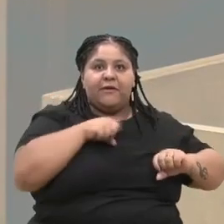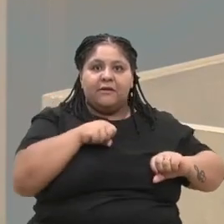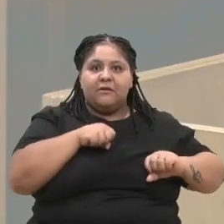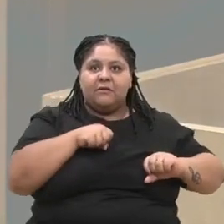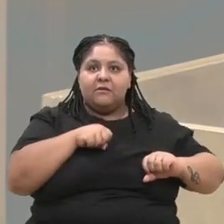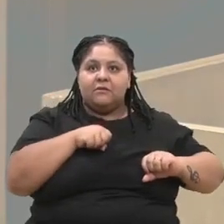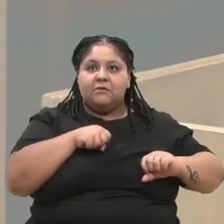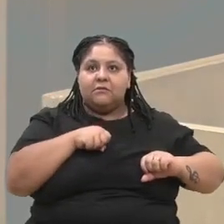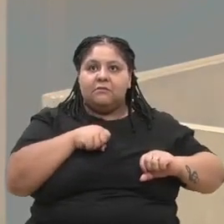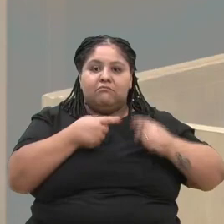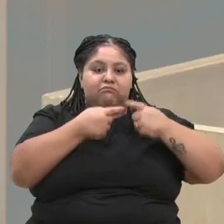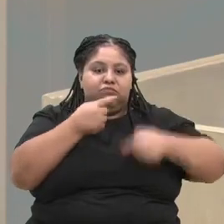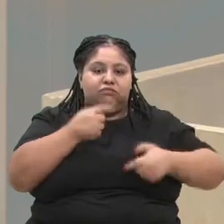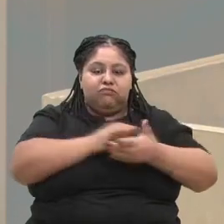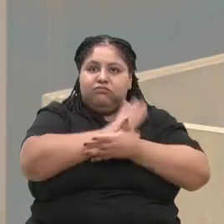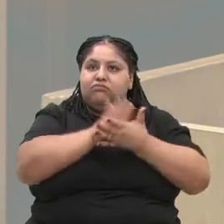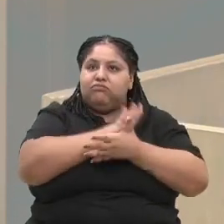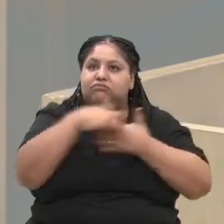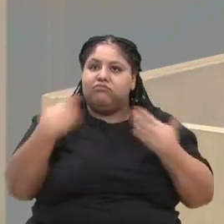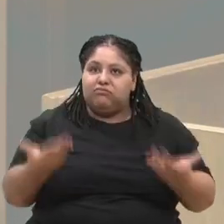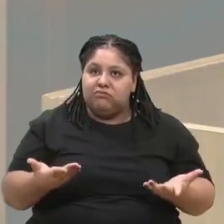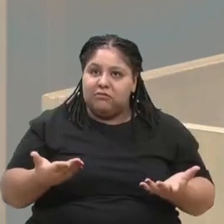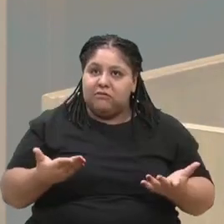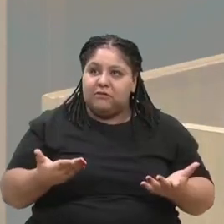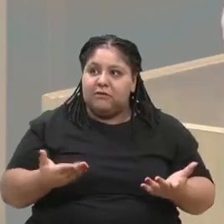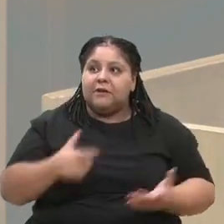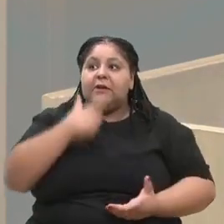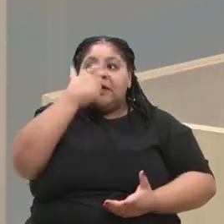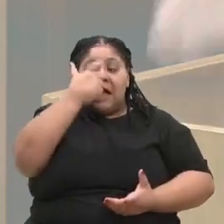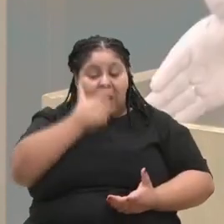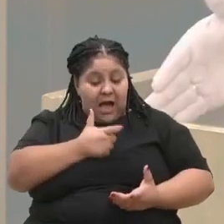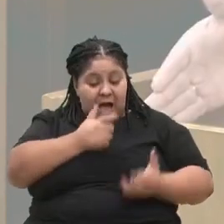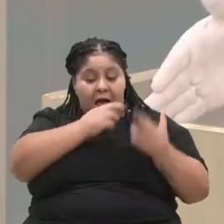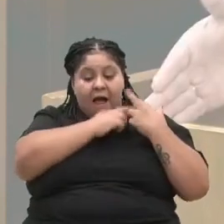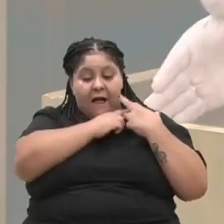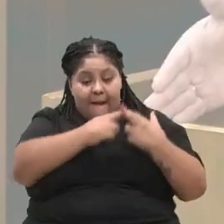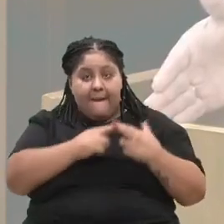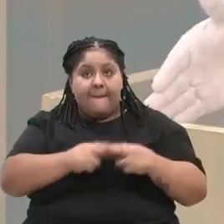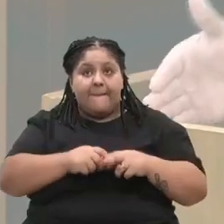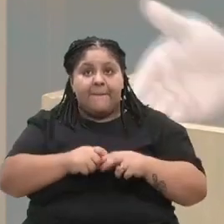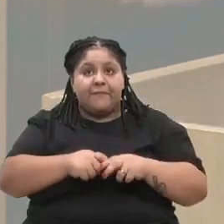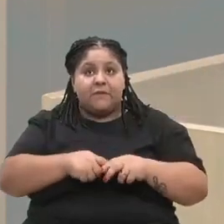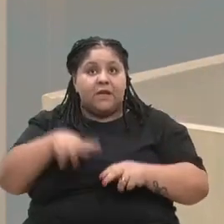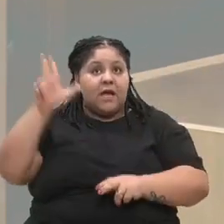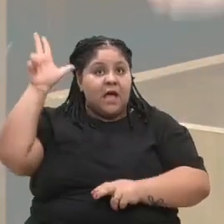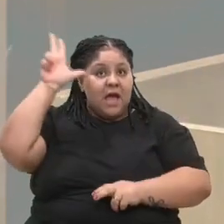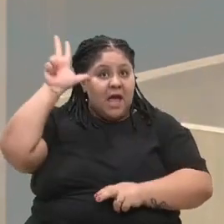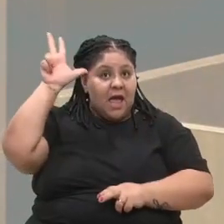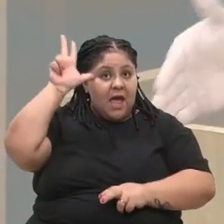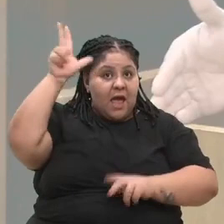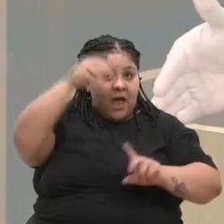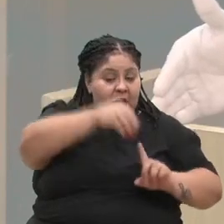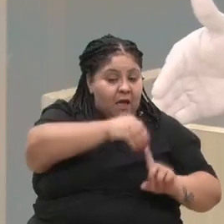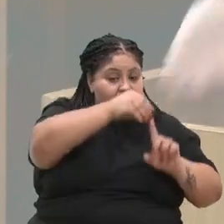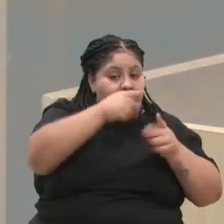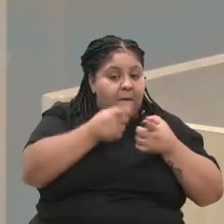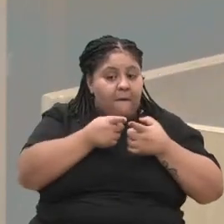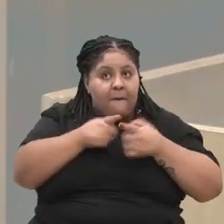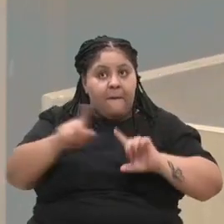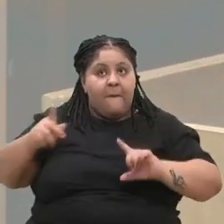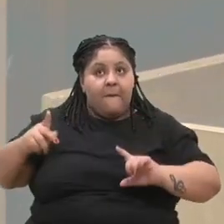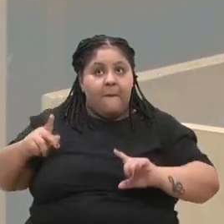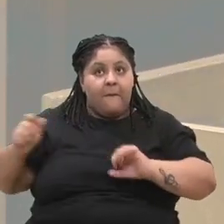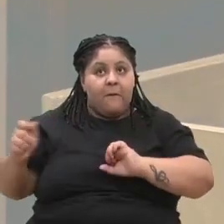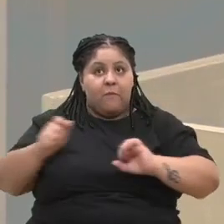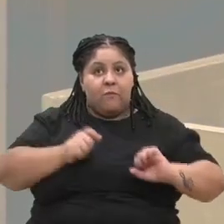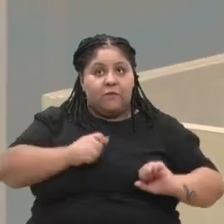recolher. Então o que eu quero é que seja injusto. Acho que o responsável do cavalo é o proprietário, mas se o poder público oferece, tem que